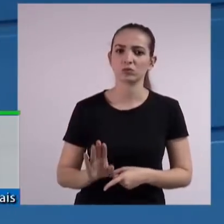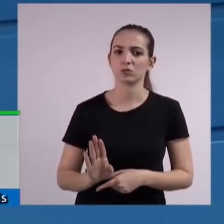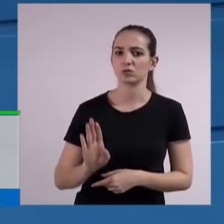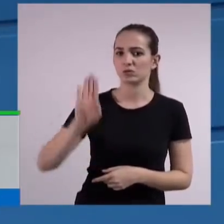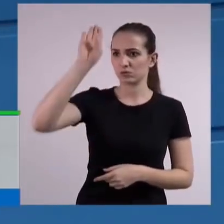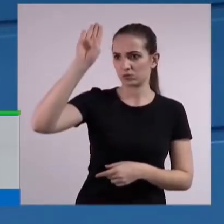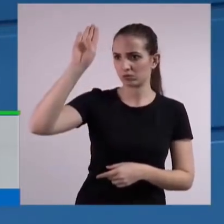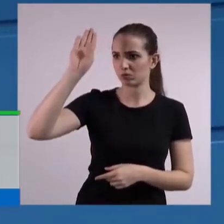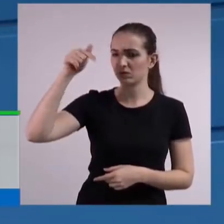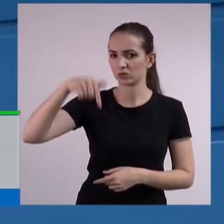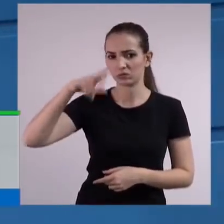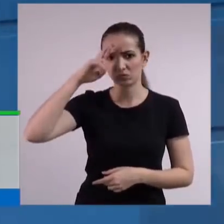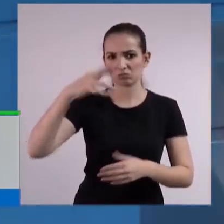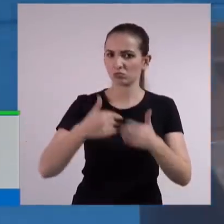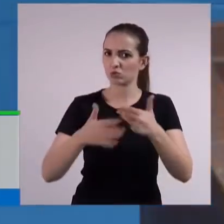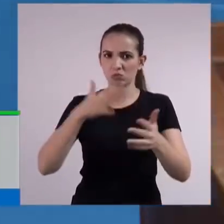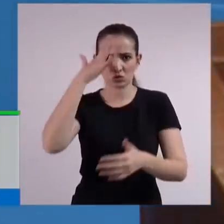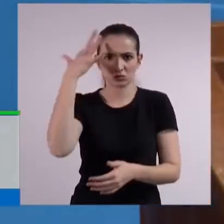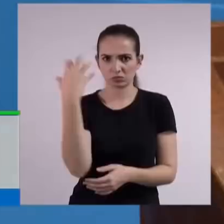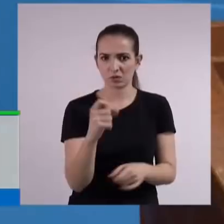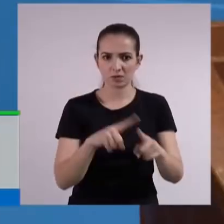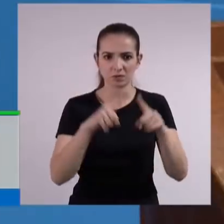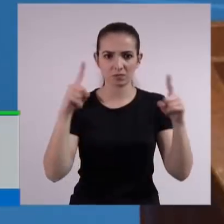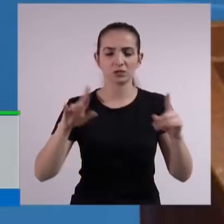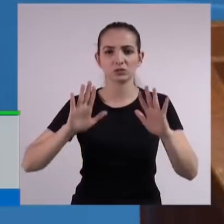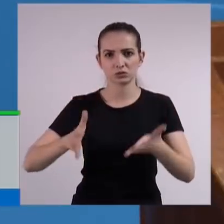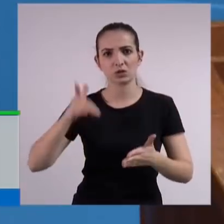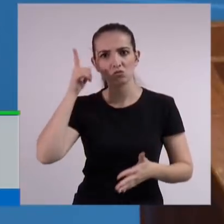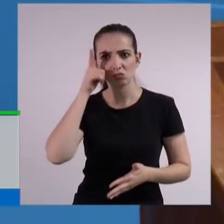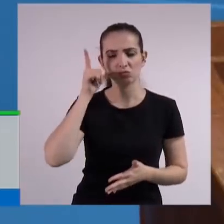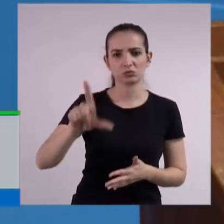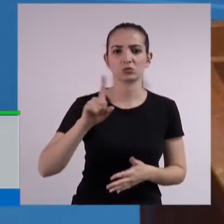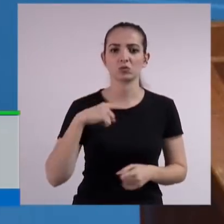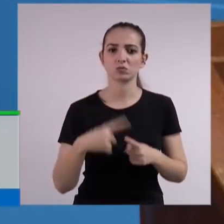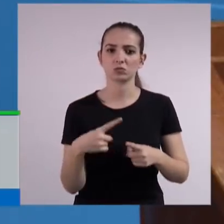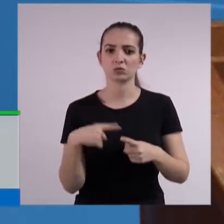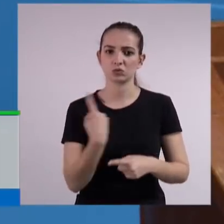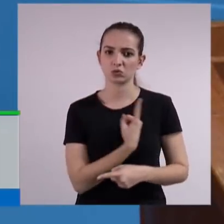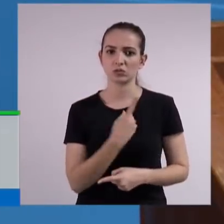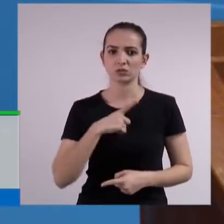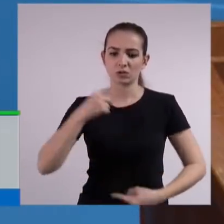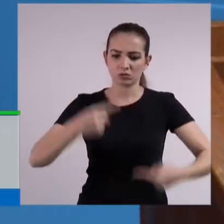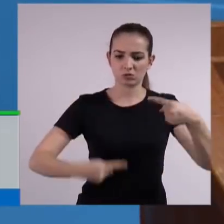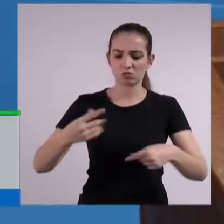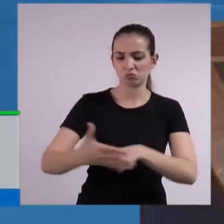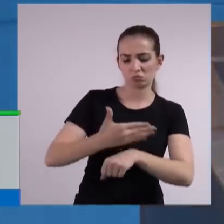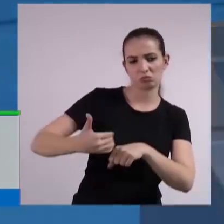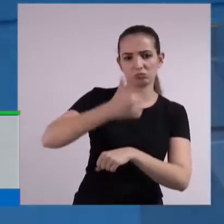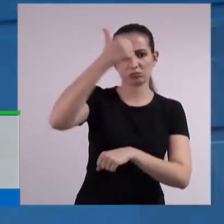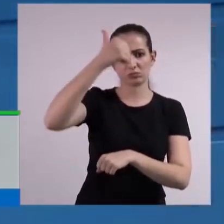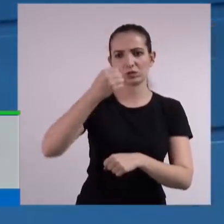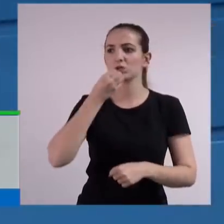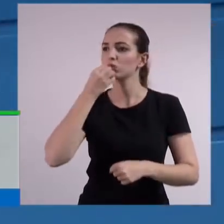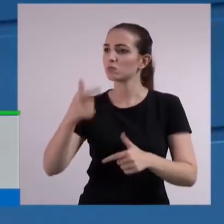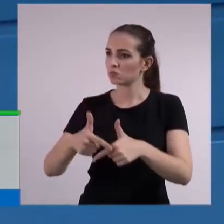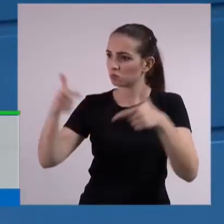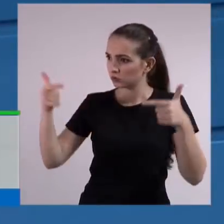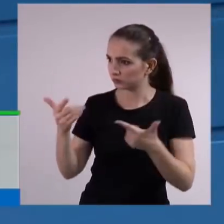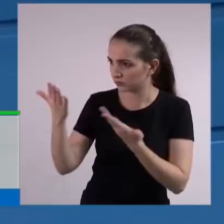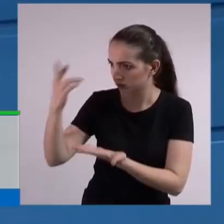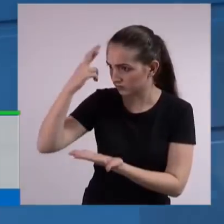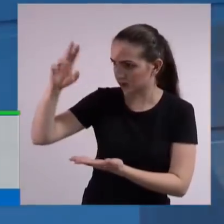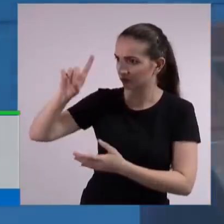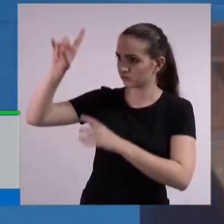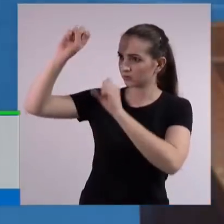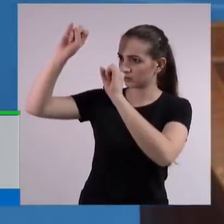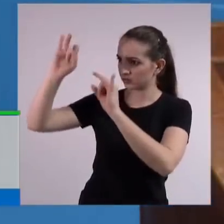candidatura de Vossa Excelência, dependendo do resultado. Mas já ganhou, porque nós vamos ter um debate de alto nível. Boa sorte, que